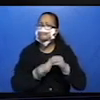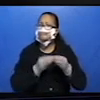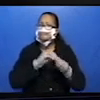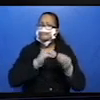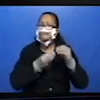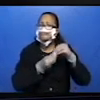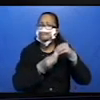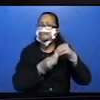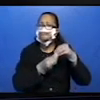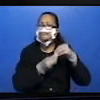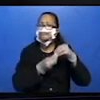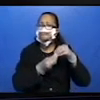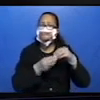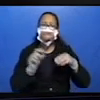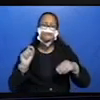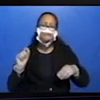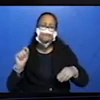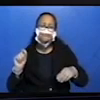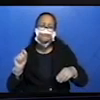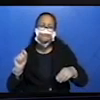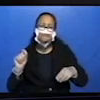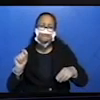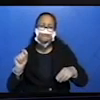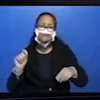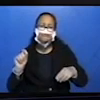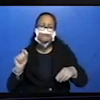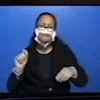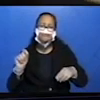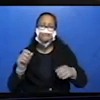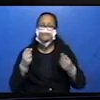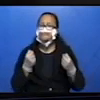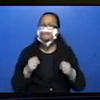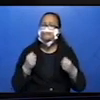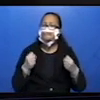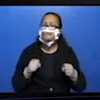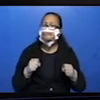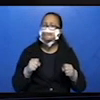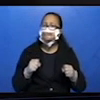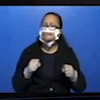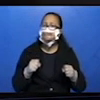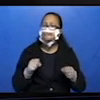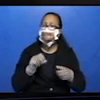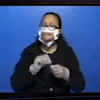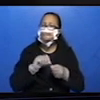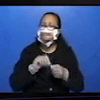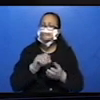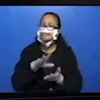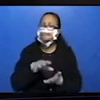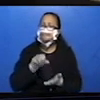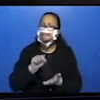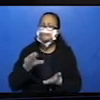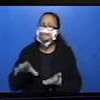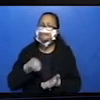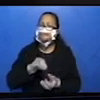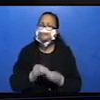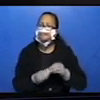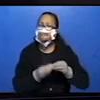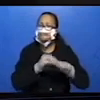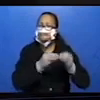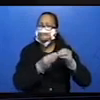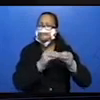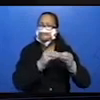responder. O que envolveu? O que eu preciso para realizar a fotossíntese?